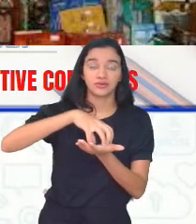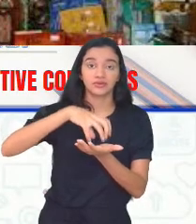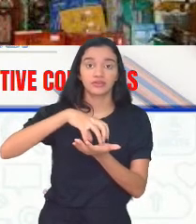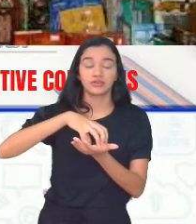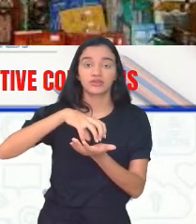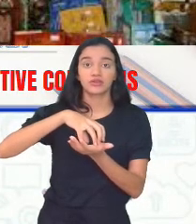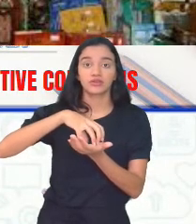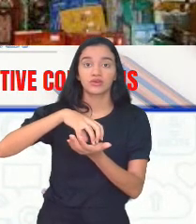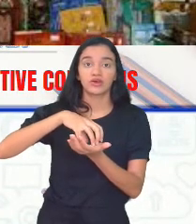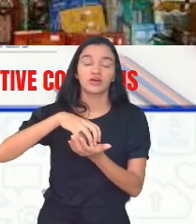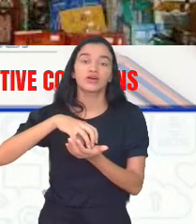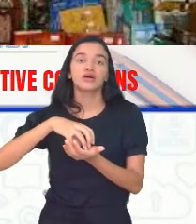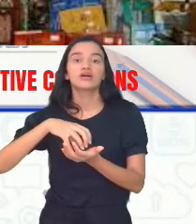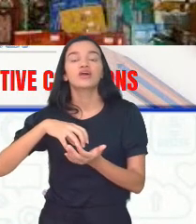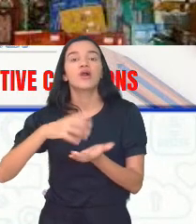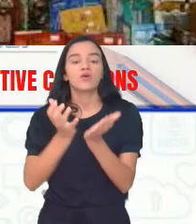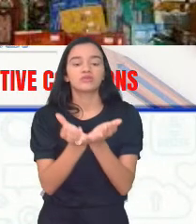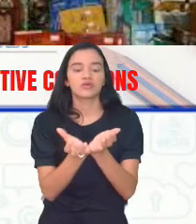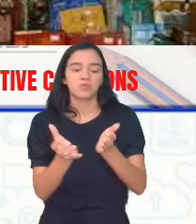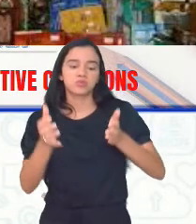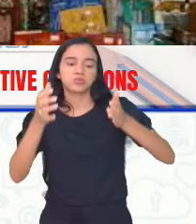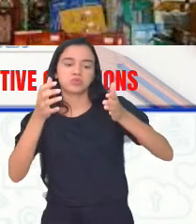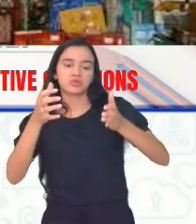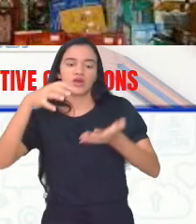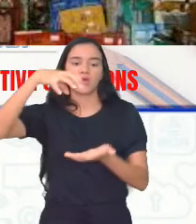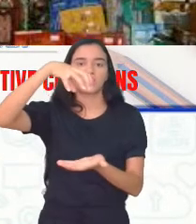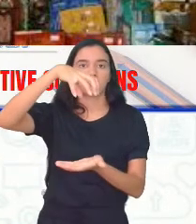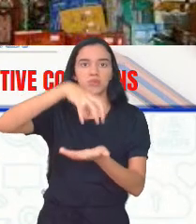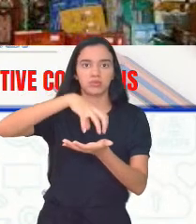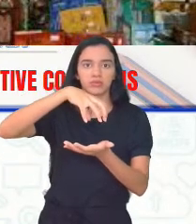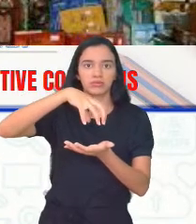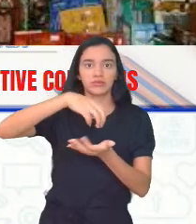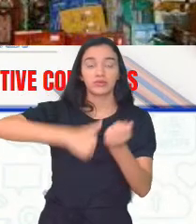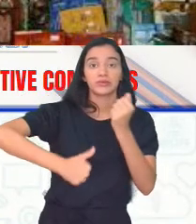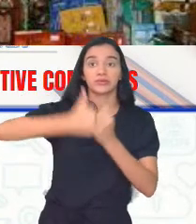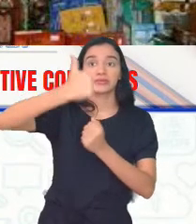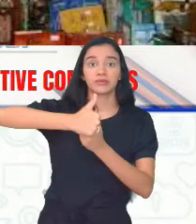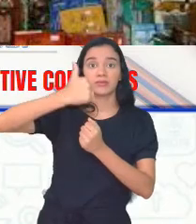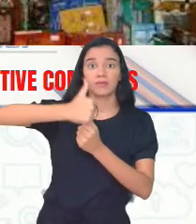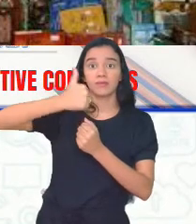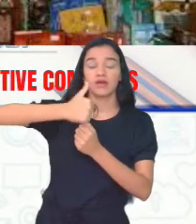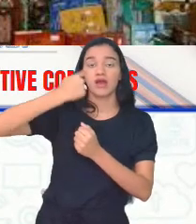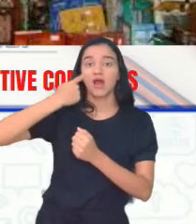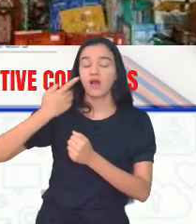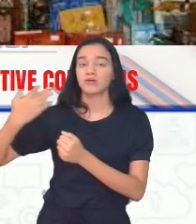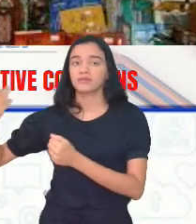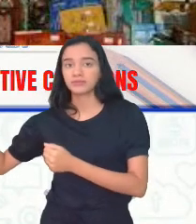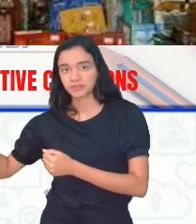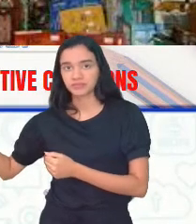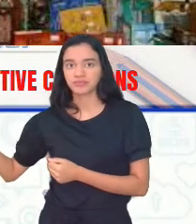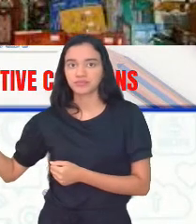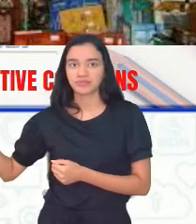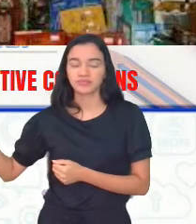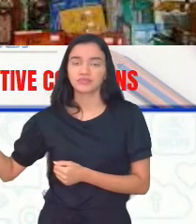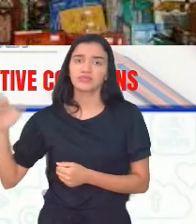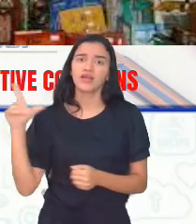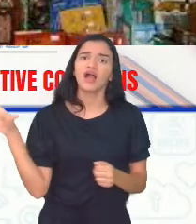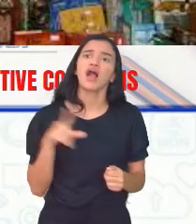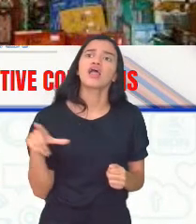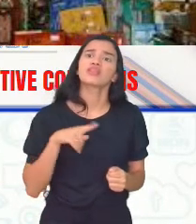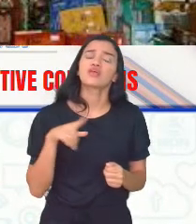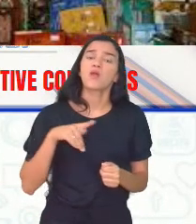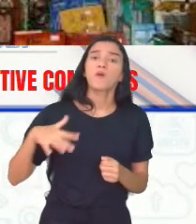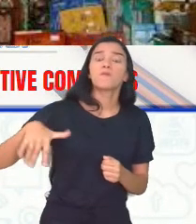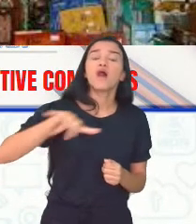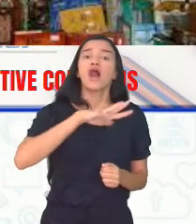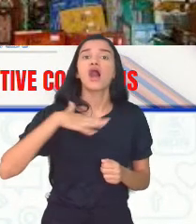cúpula, aqui em cima, né, no primeiro andar aqui da Casa da Cultura, tem um espaço